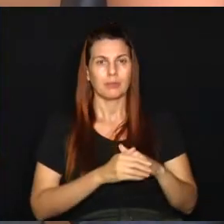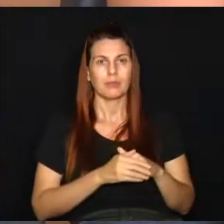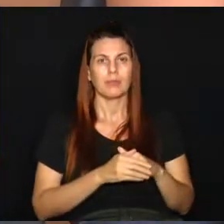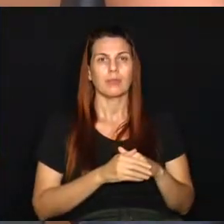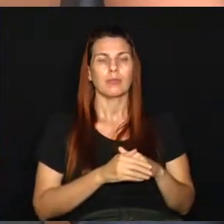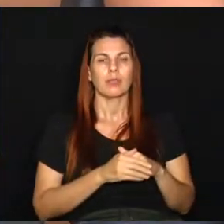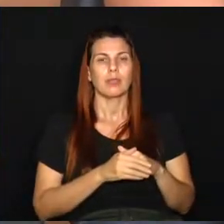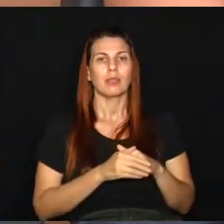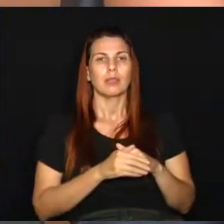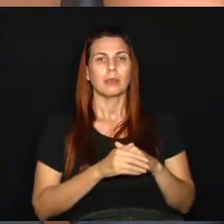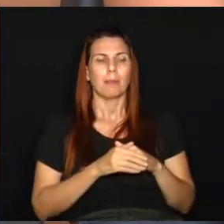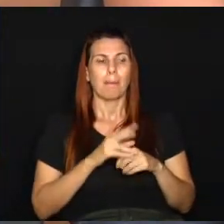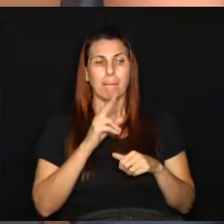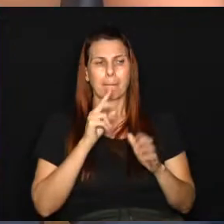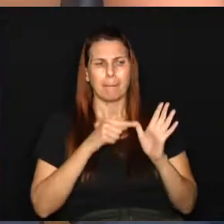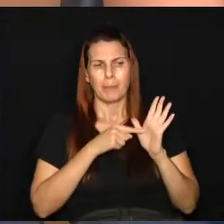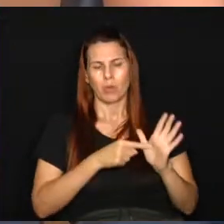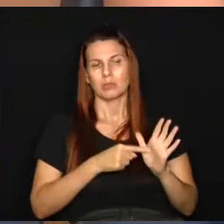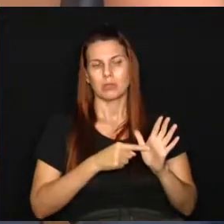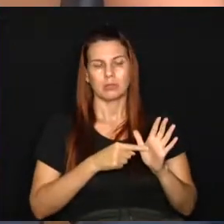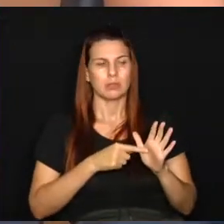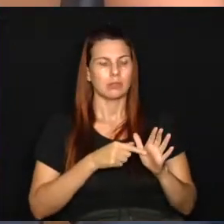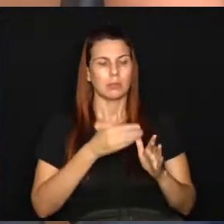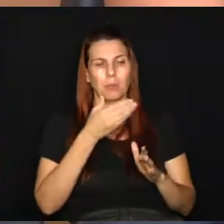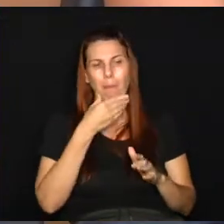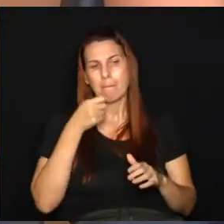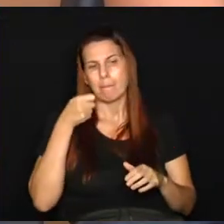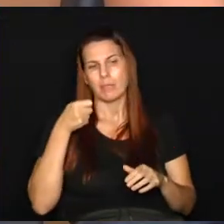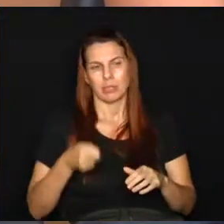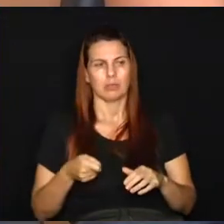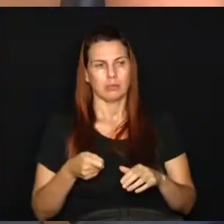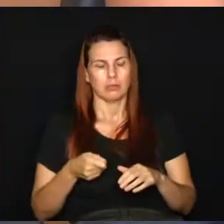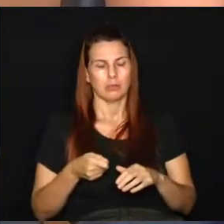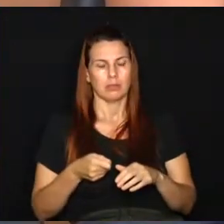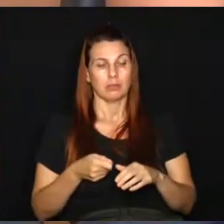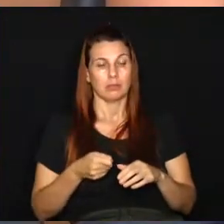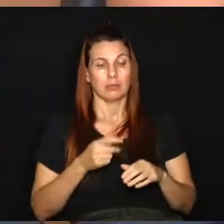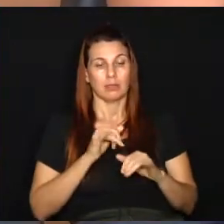Marcadamente, assim, é um machismo muito escancarado. Eles anunciavam